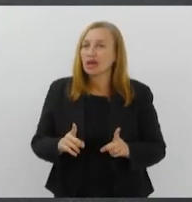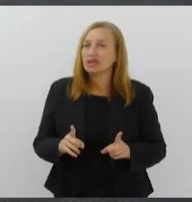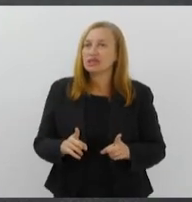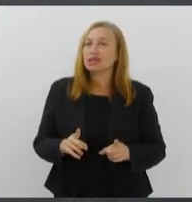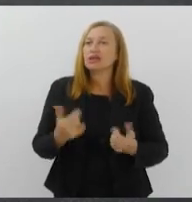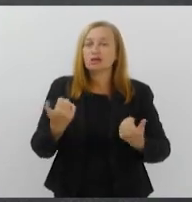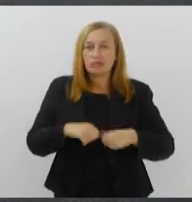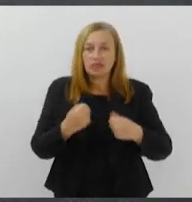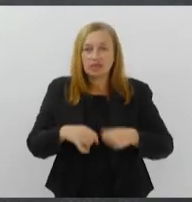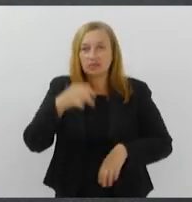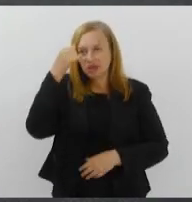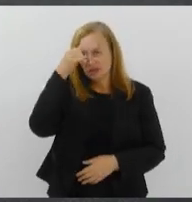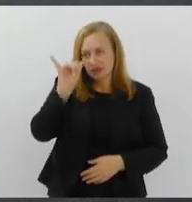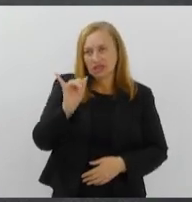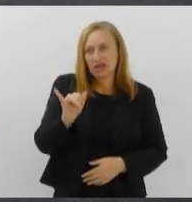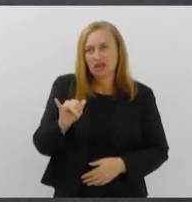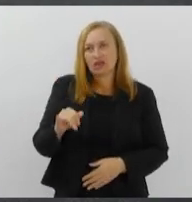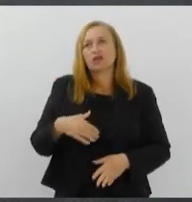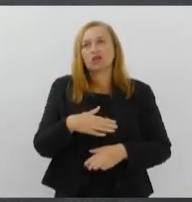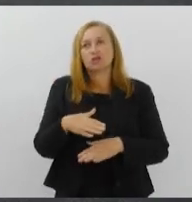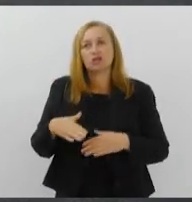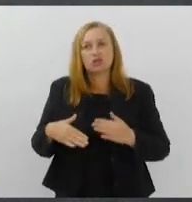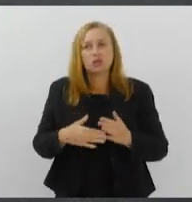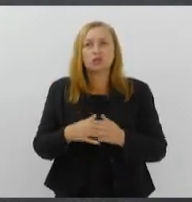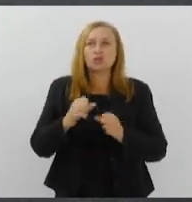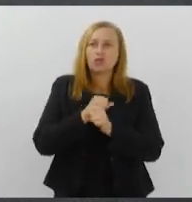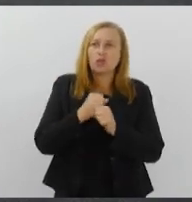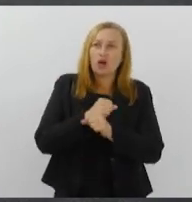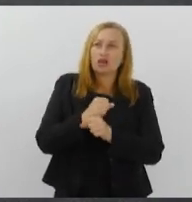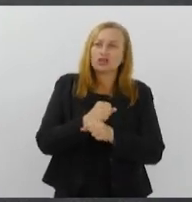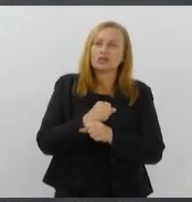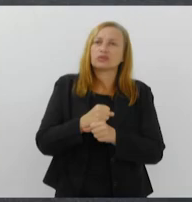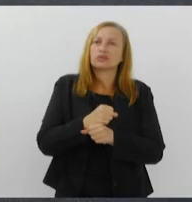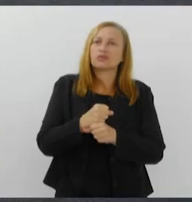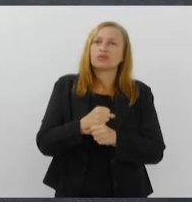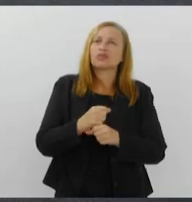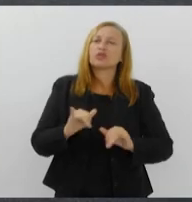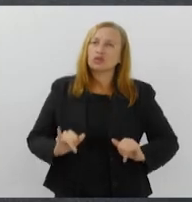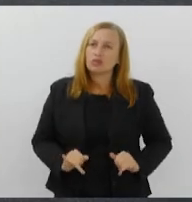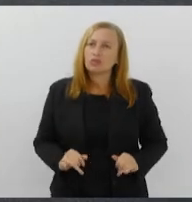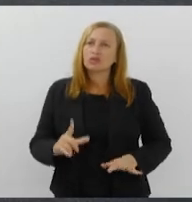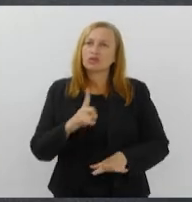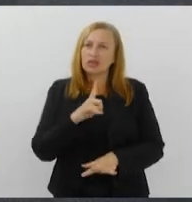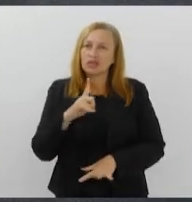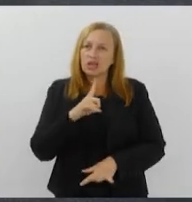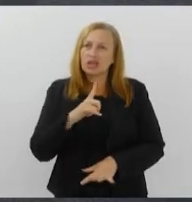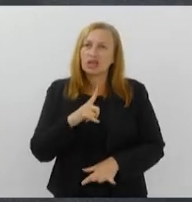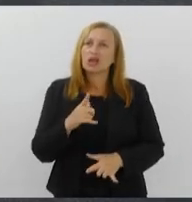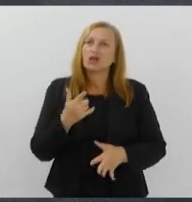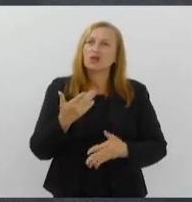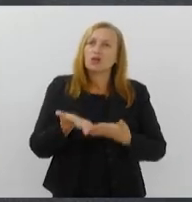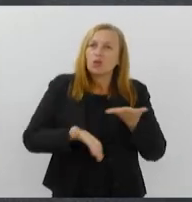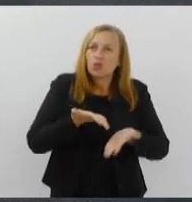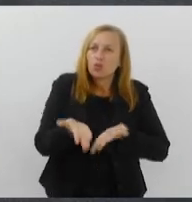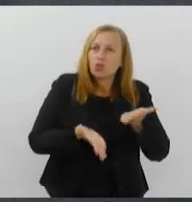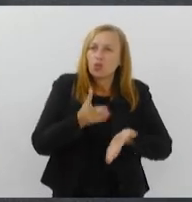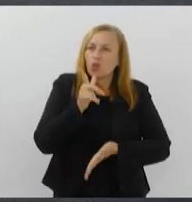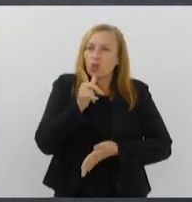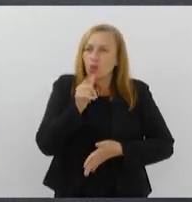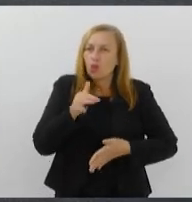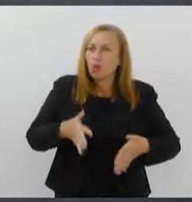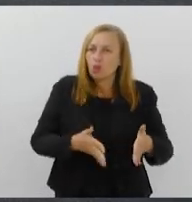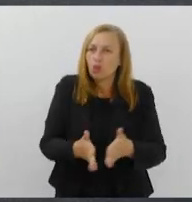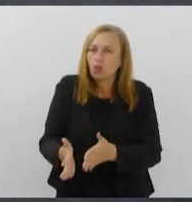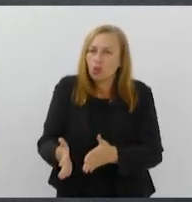tem que prevenir, porque senão todo ano vai ter que ajudar. A gente tem que prevenir, cuidando dos rios, das encostas e apoiando